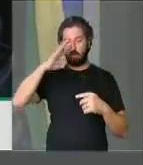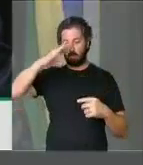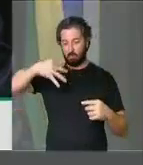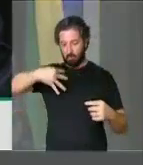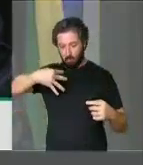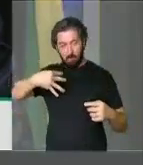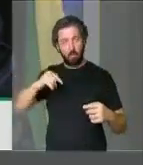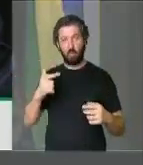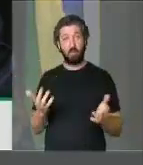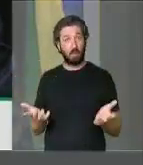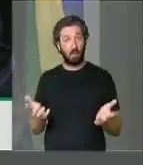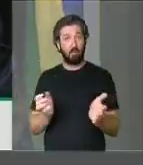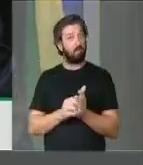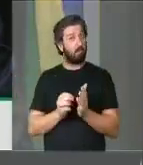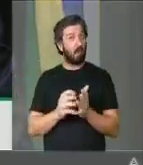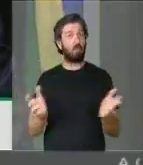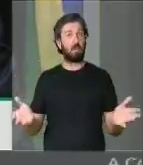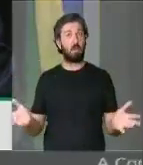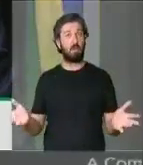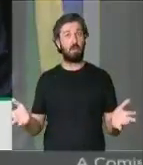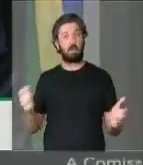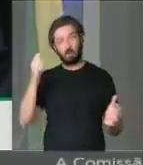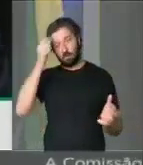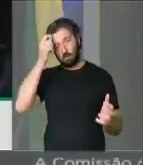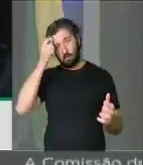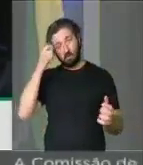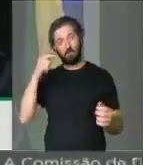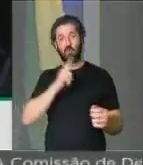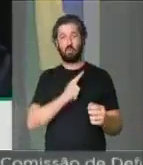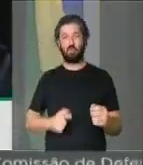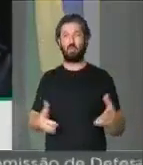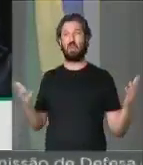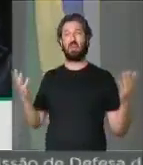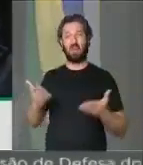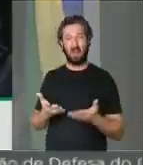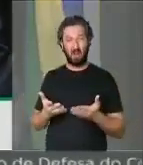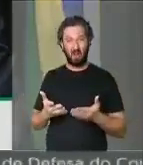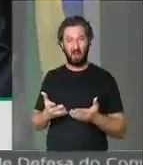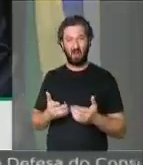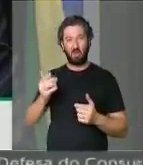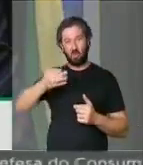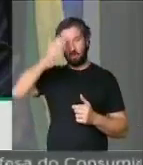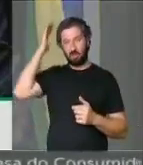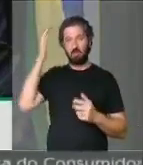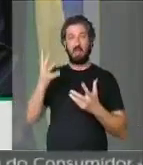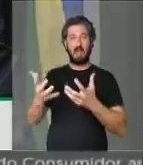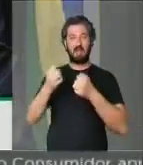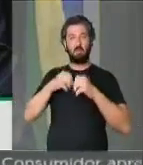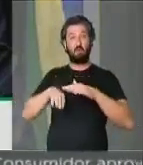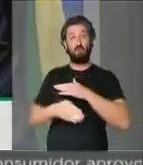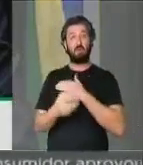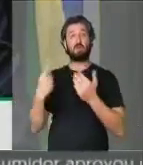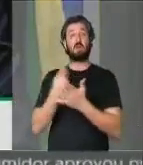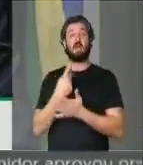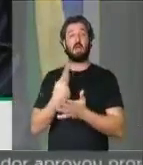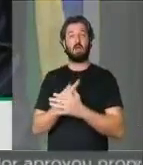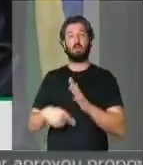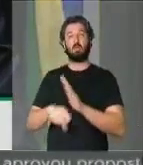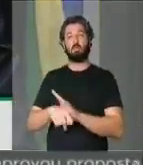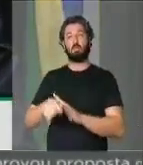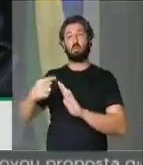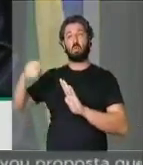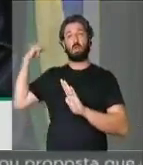casa. Está muito evidente que o governo atual herdou boa parte dos vícios e dos erros do